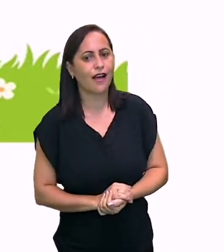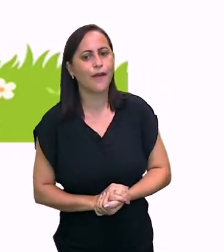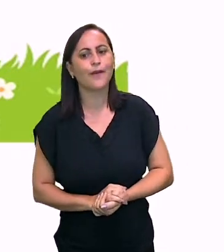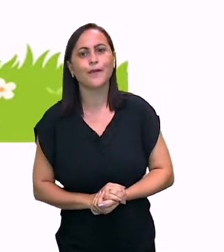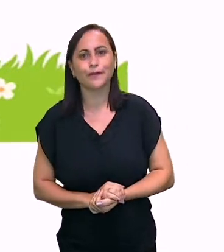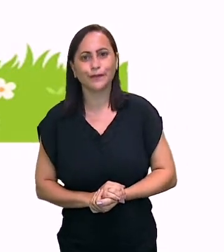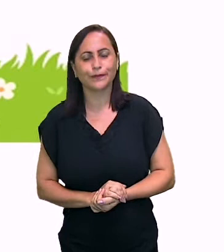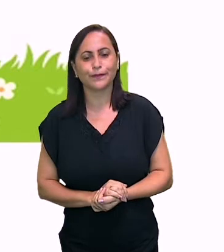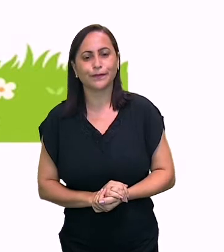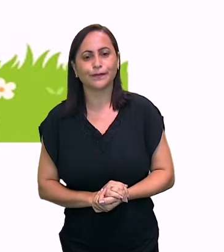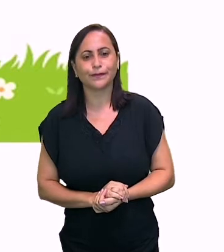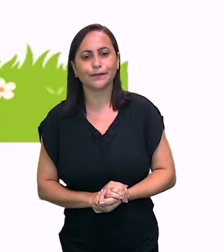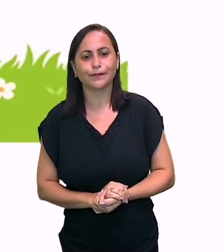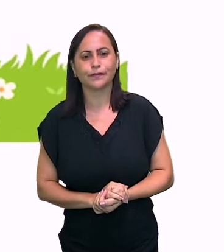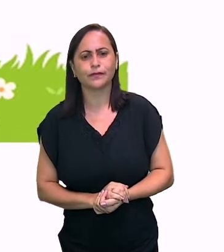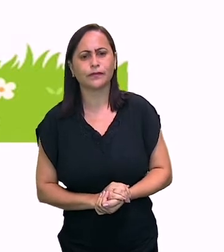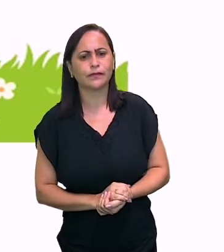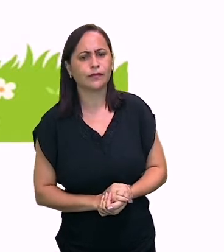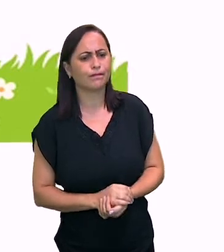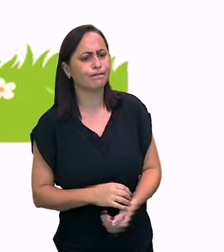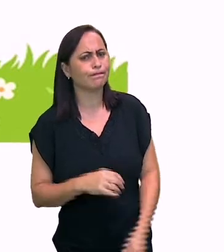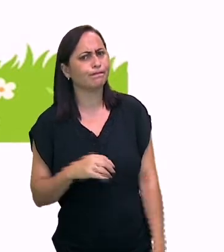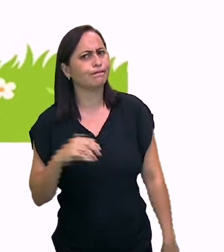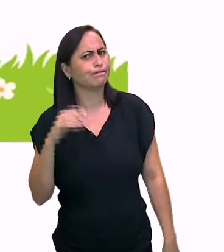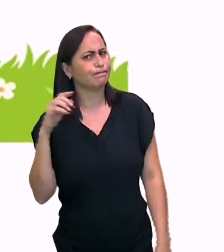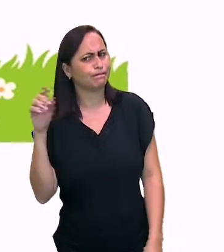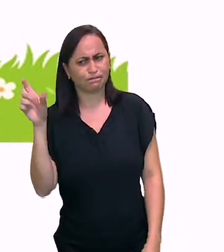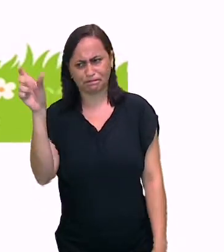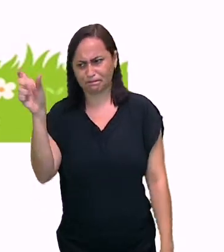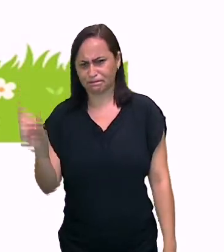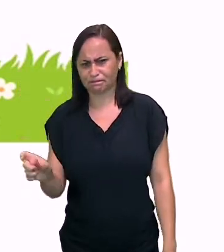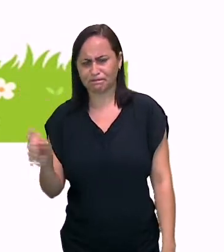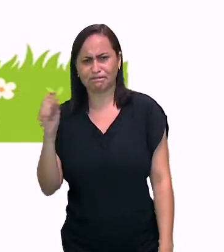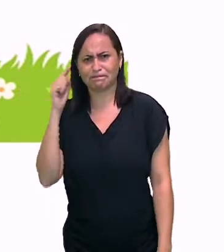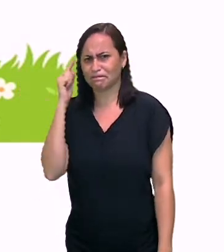respondeu a Laura. E o Pedro pensa: